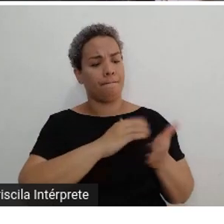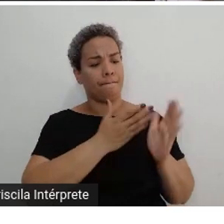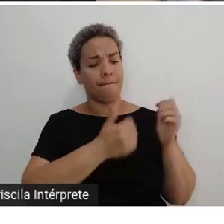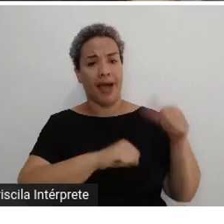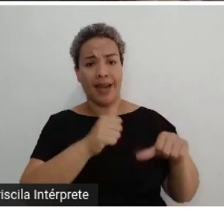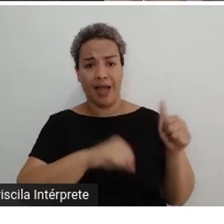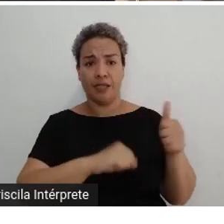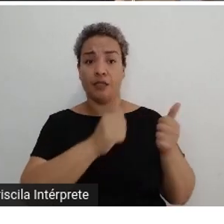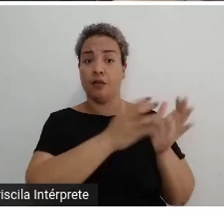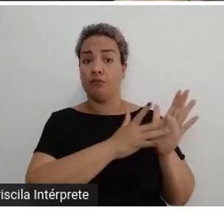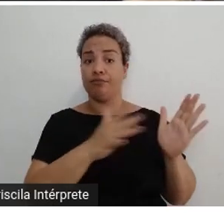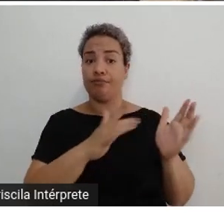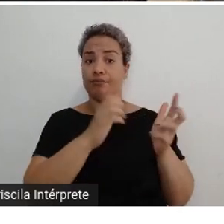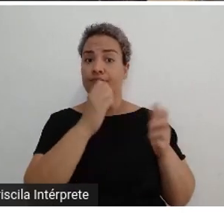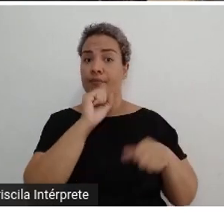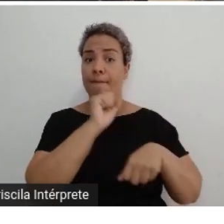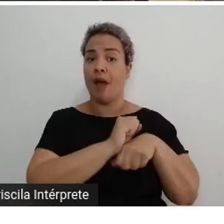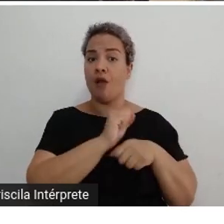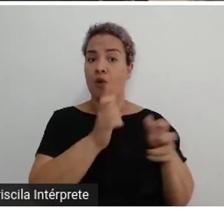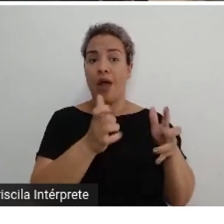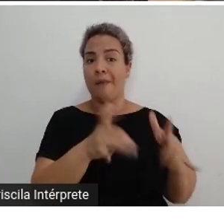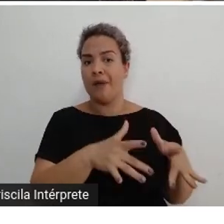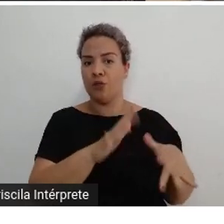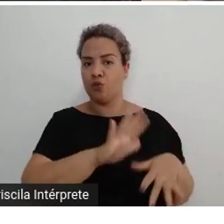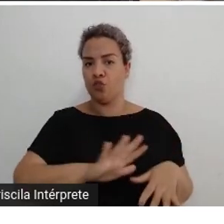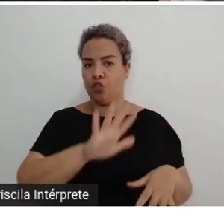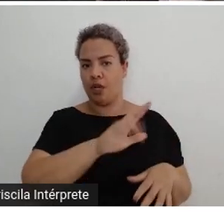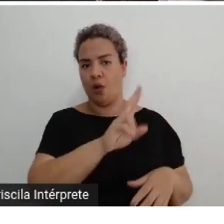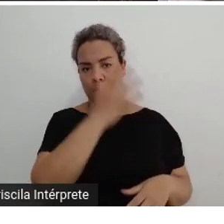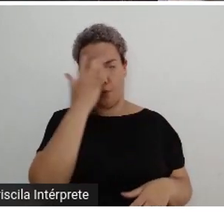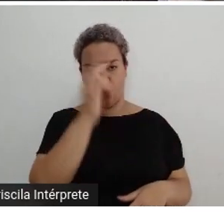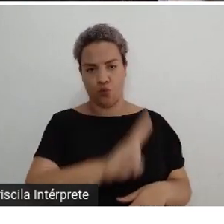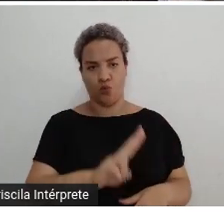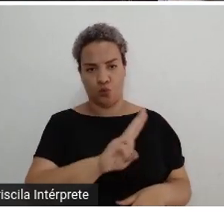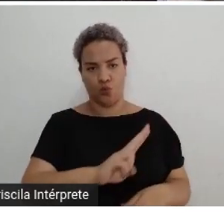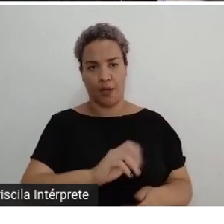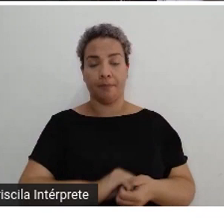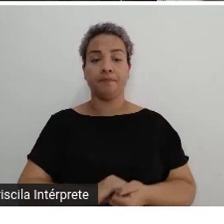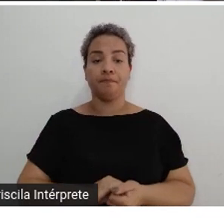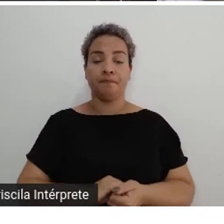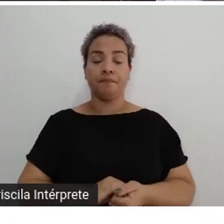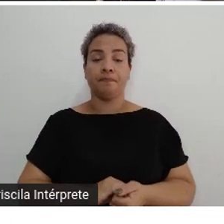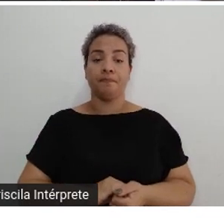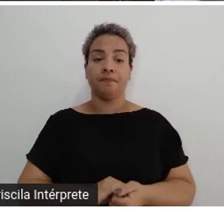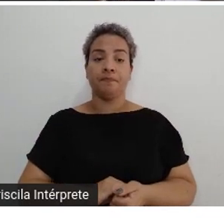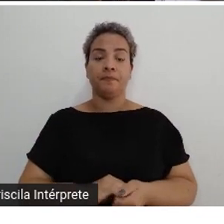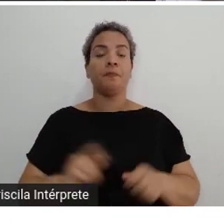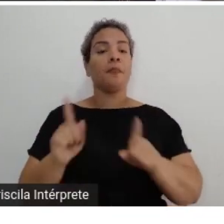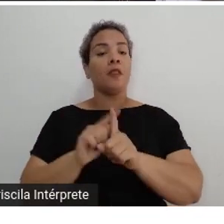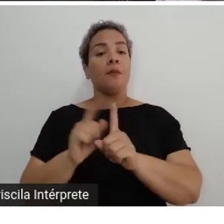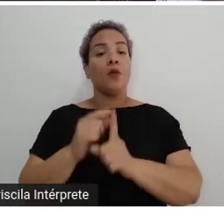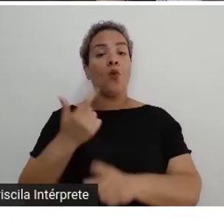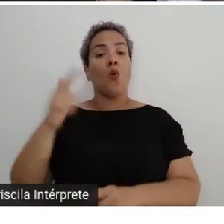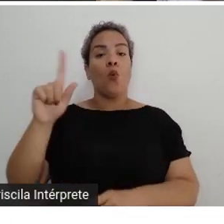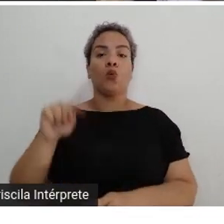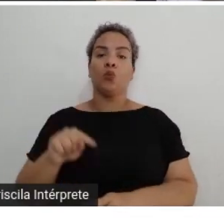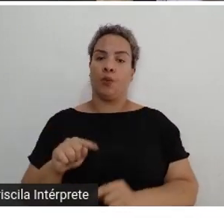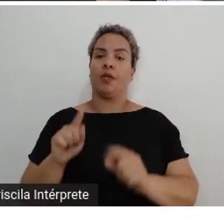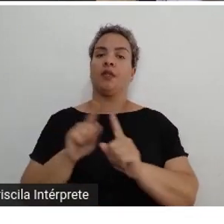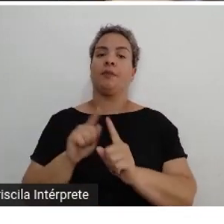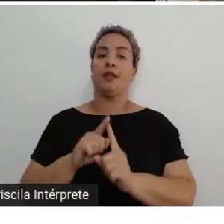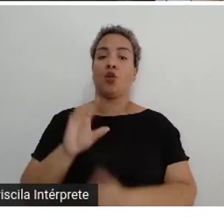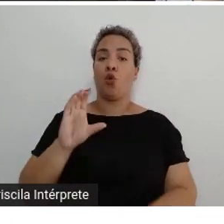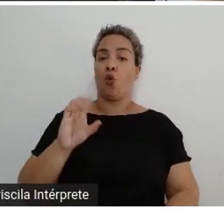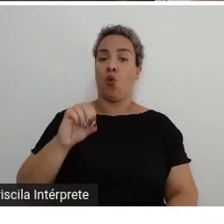o geral aí na jornada do usuário. Um outro indicador, Confusion Trigger, que